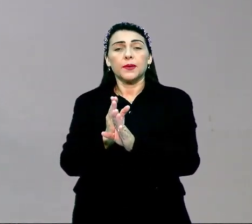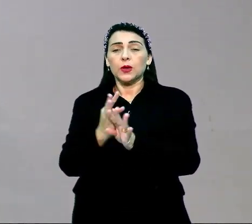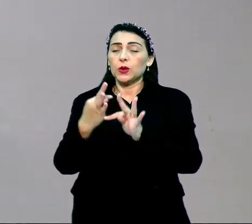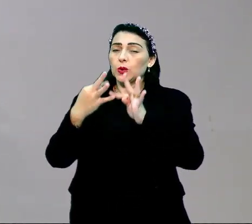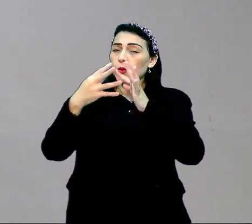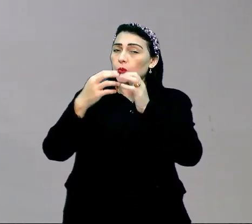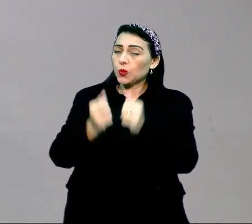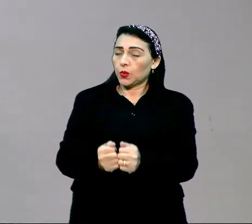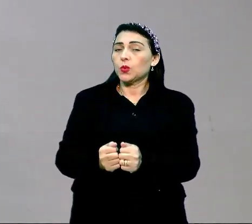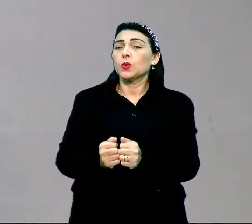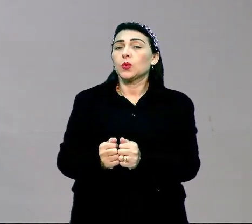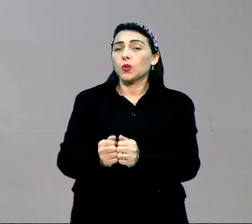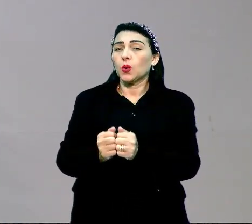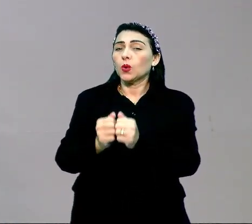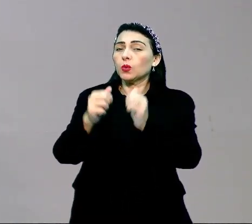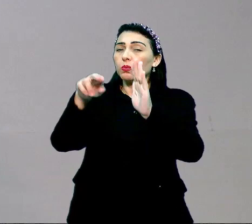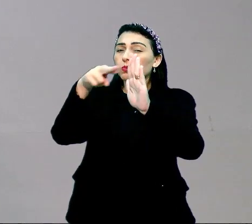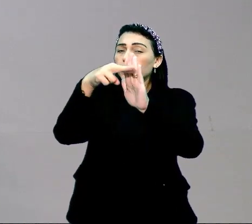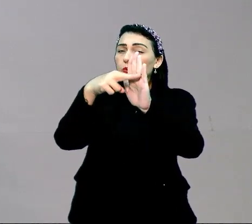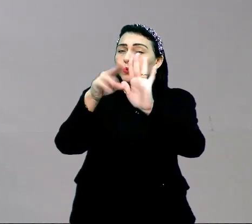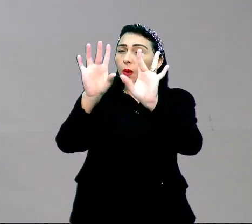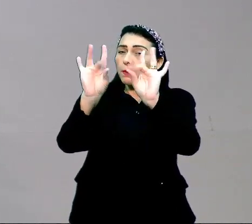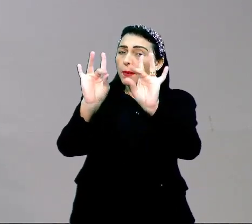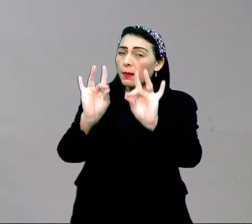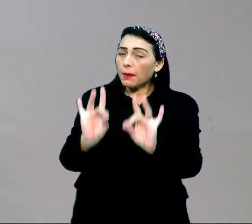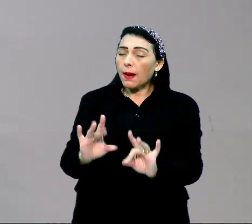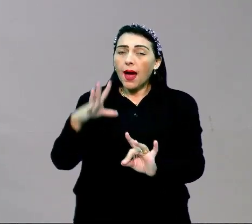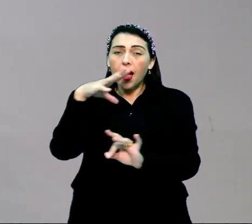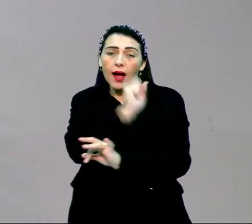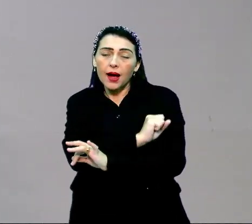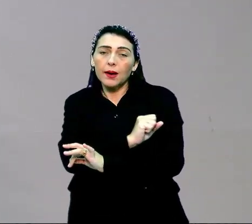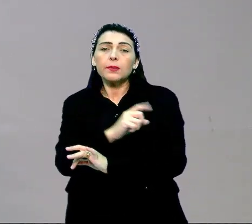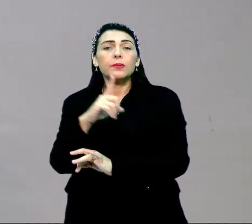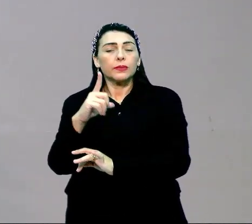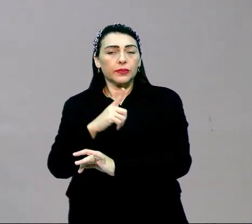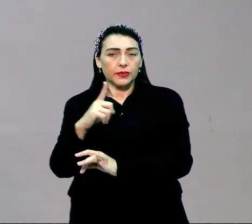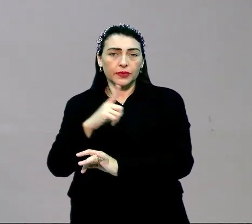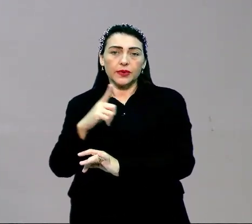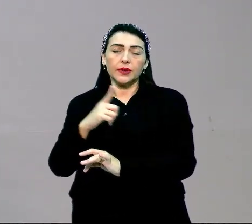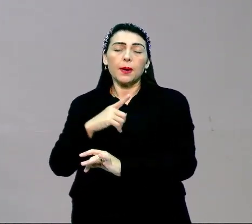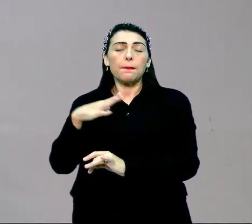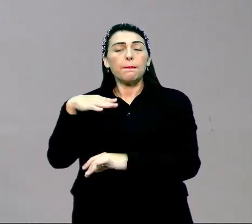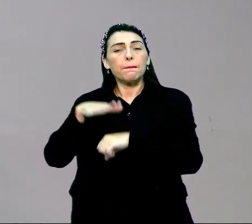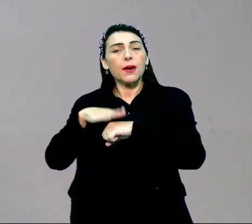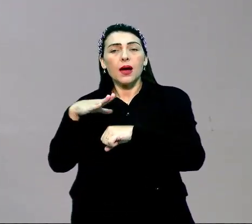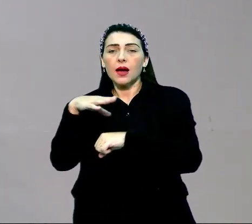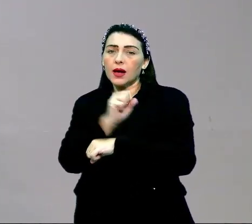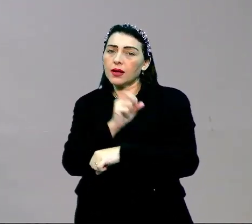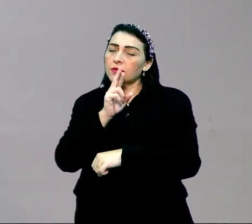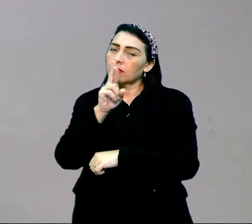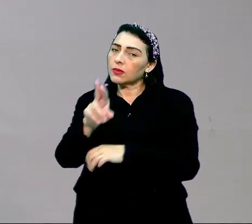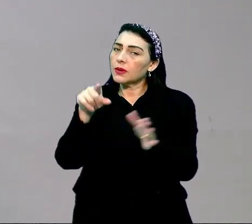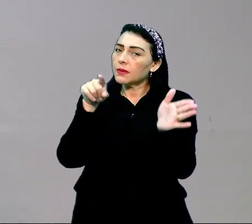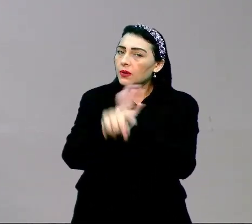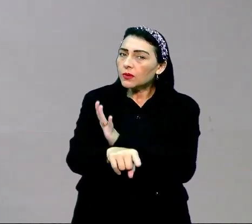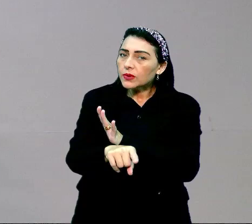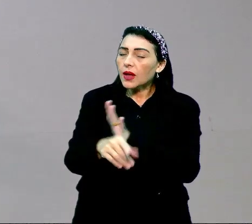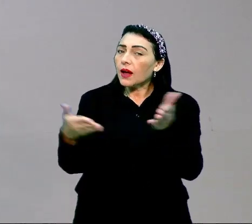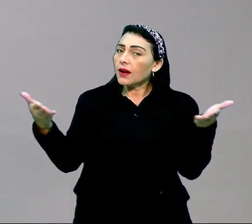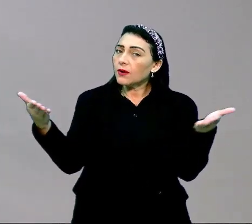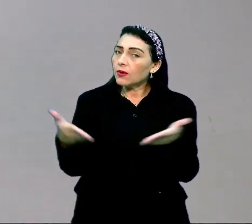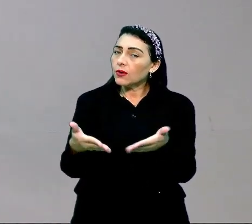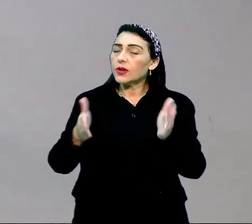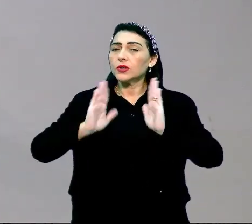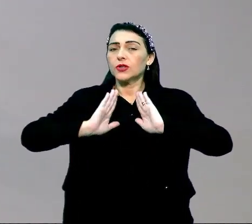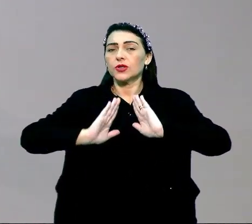aquele jack stripador que a gente já fez, que é mapear rapidamente, a gente tem uma forma muito mais rápida de resolver a questão. Então, agora que a